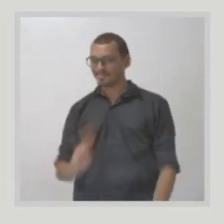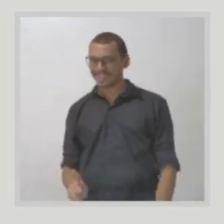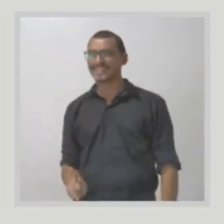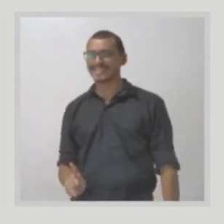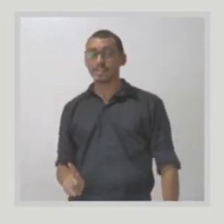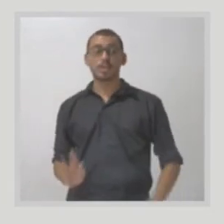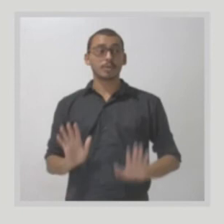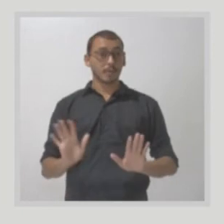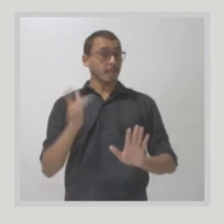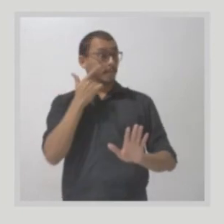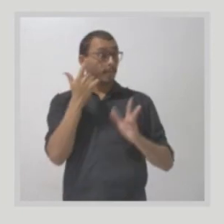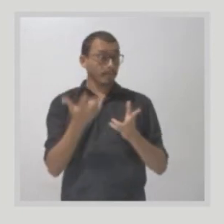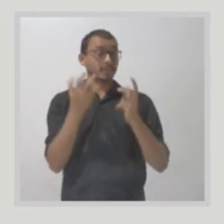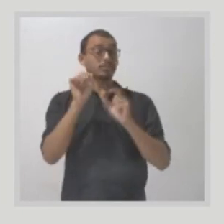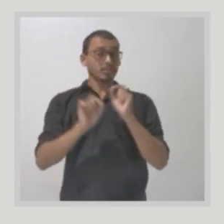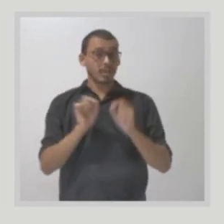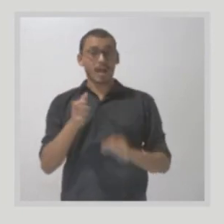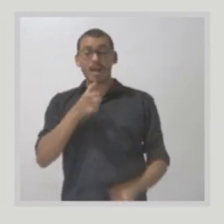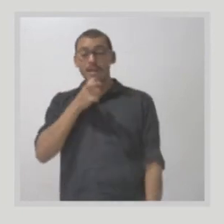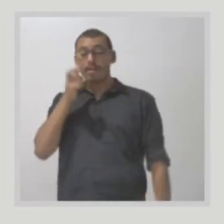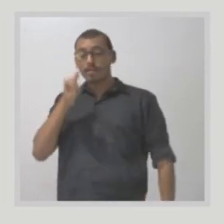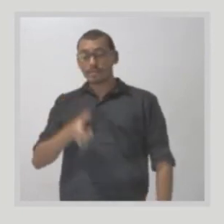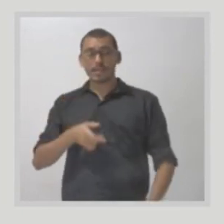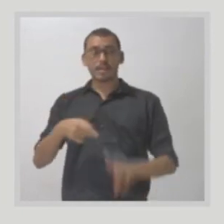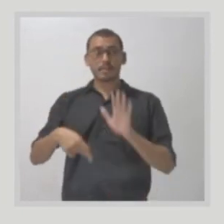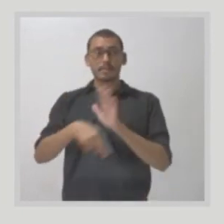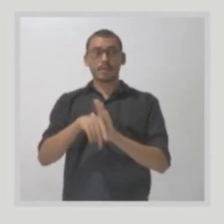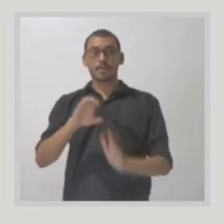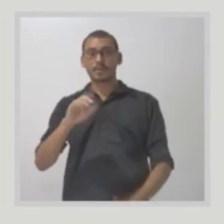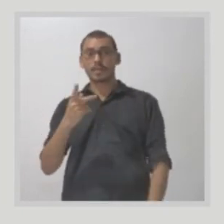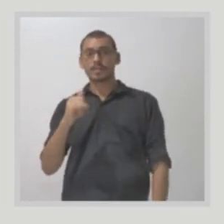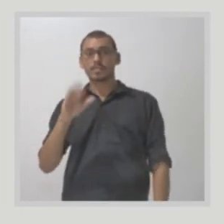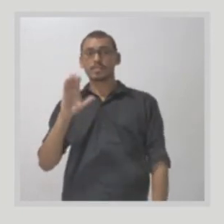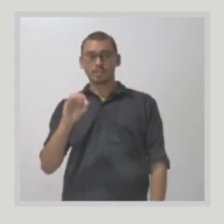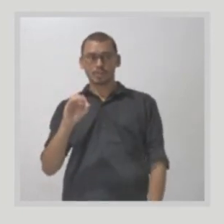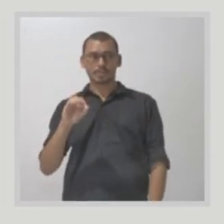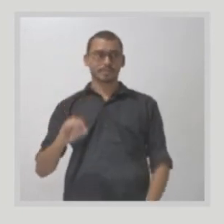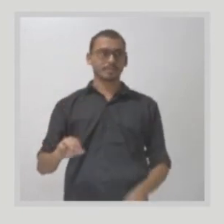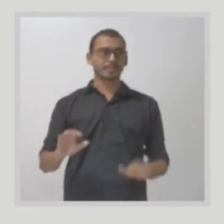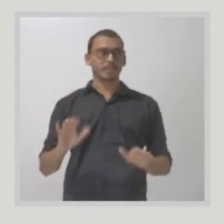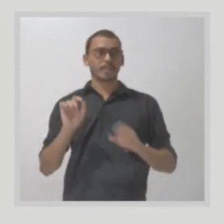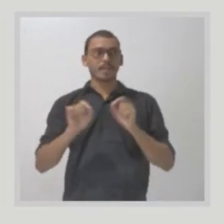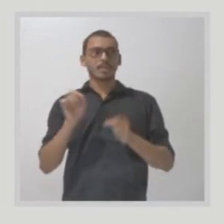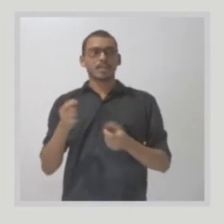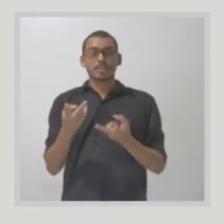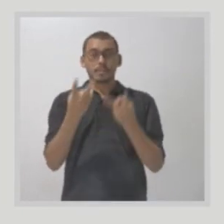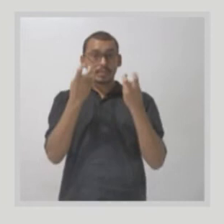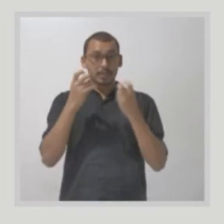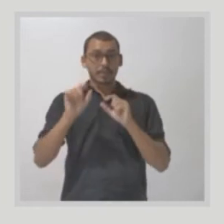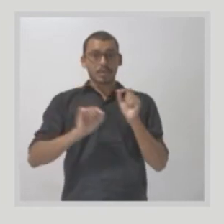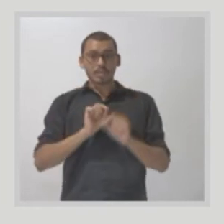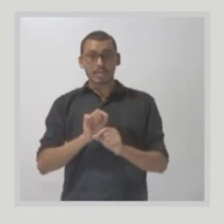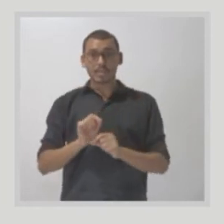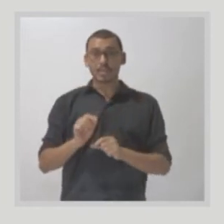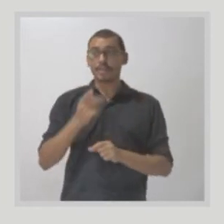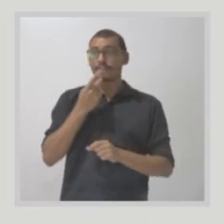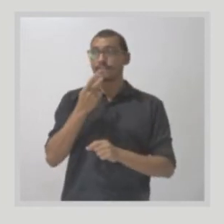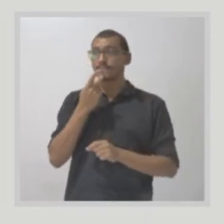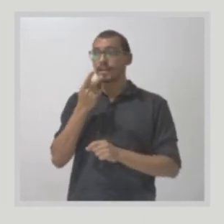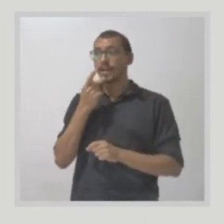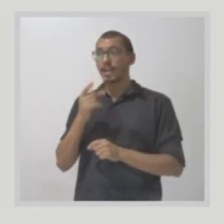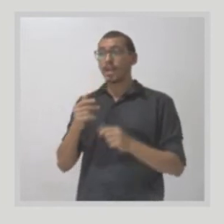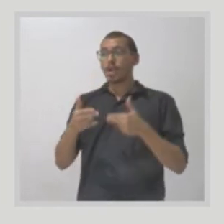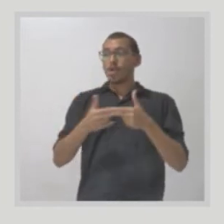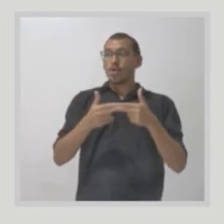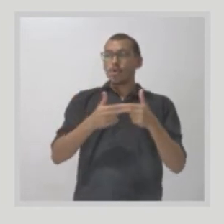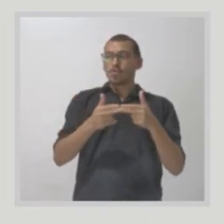Vamos observar na fala de Chico Bento. O que nós podemos observar? O modo de falar caipira, o uso